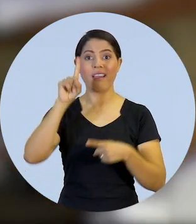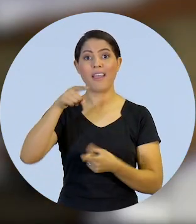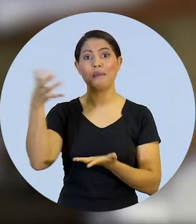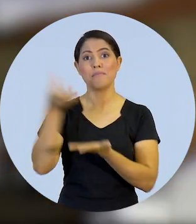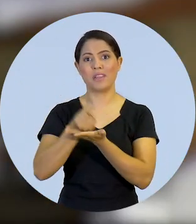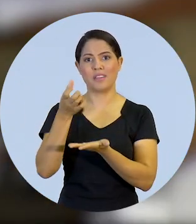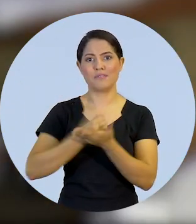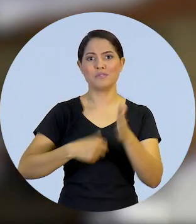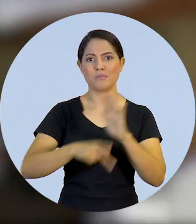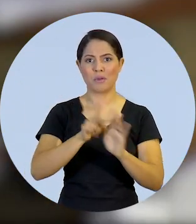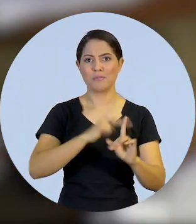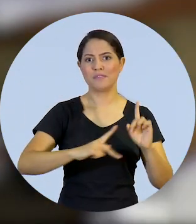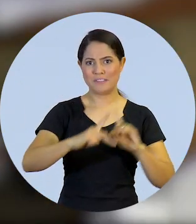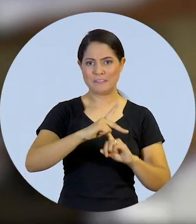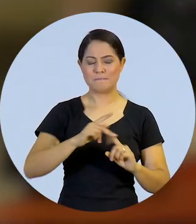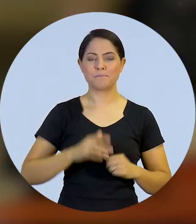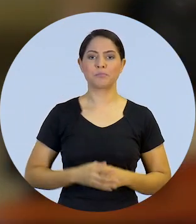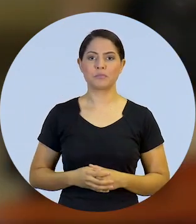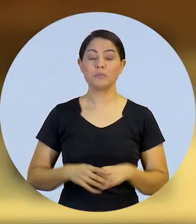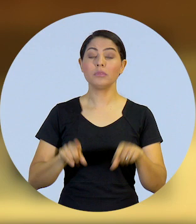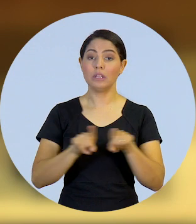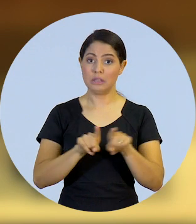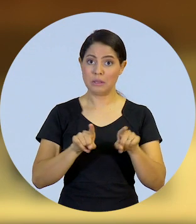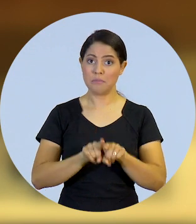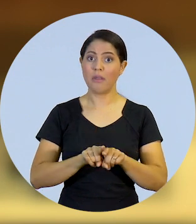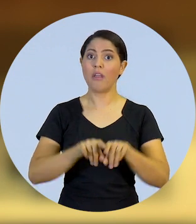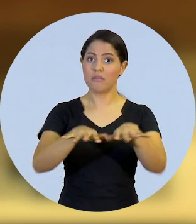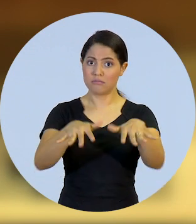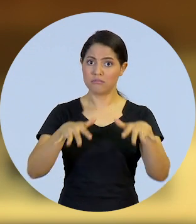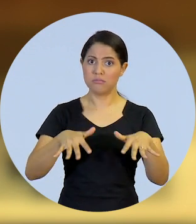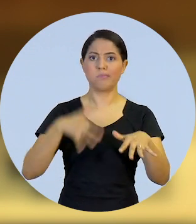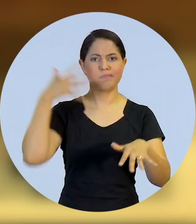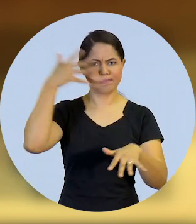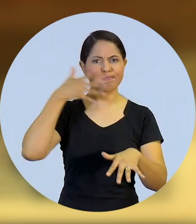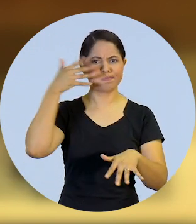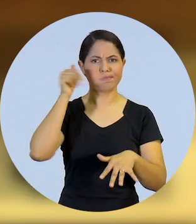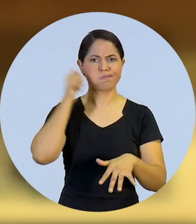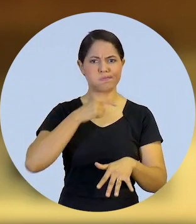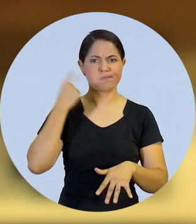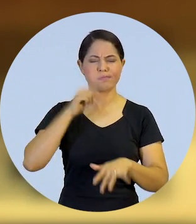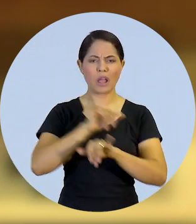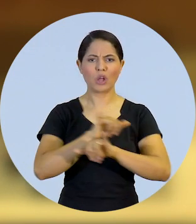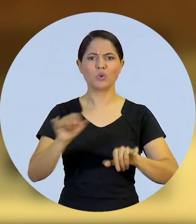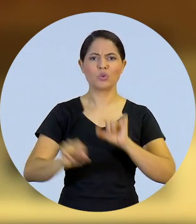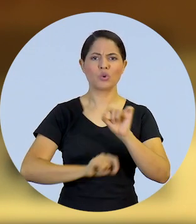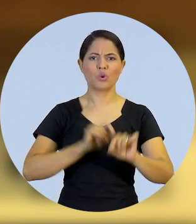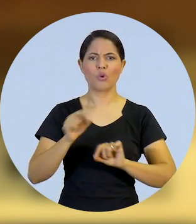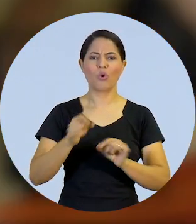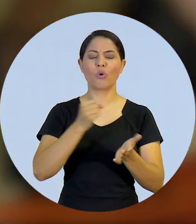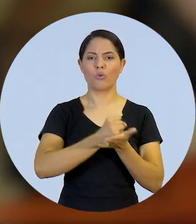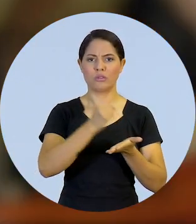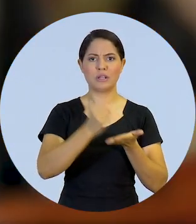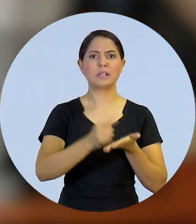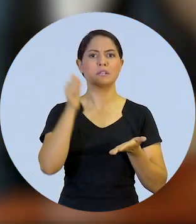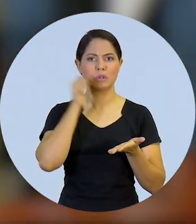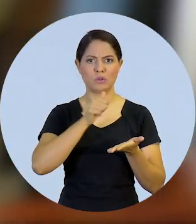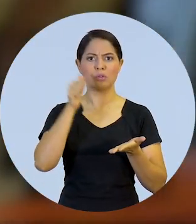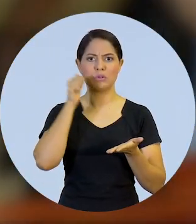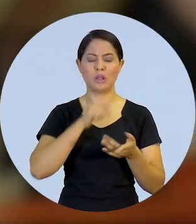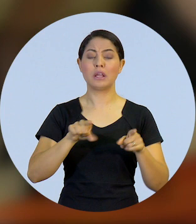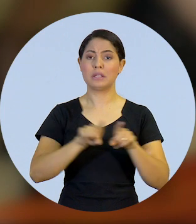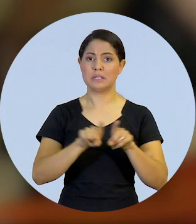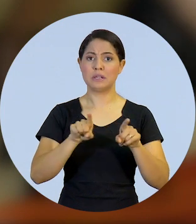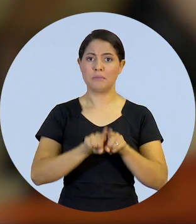trata-se aqui, na verdade, de um benefício previdenciário. Ainda em plenário, Daniela Borges falou sobre o desestímulo à contratação